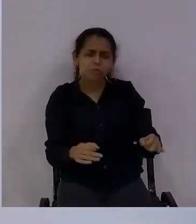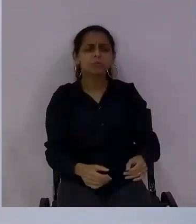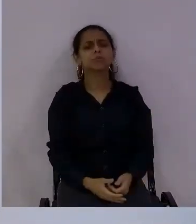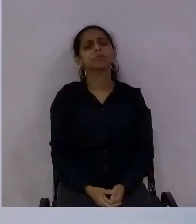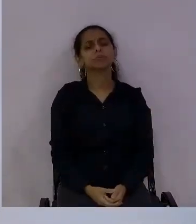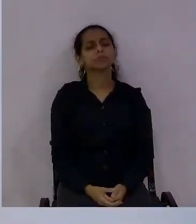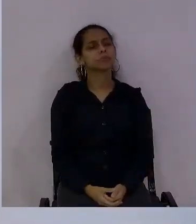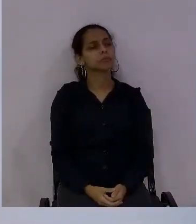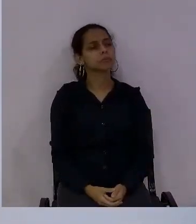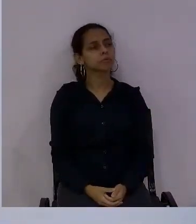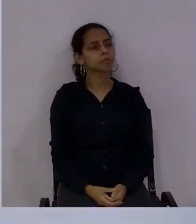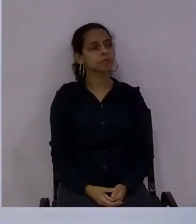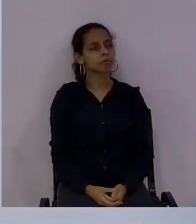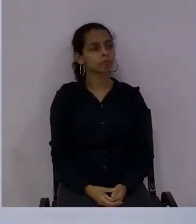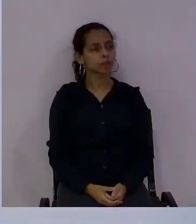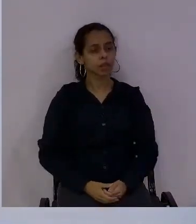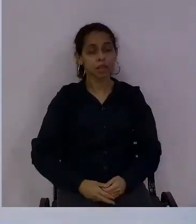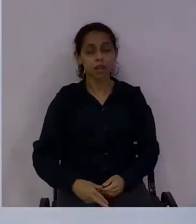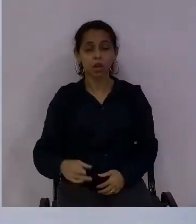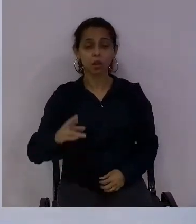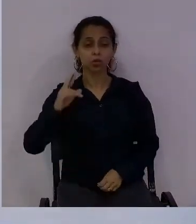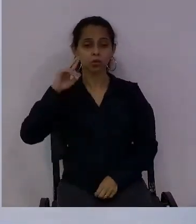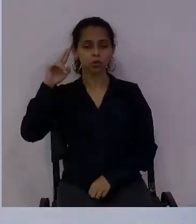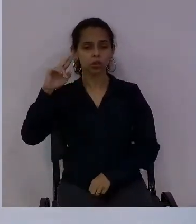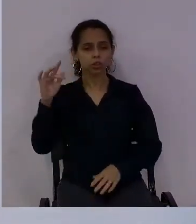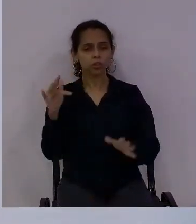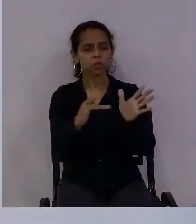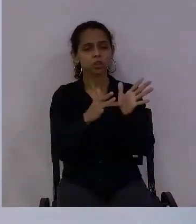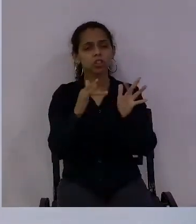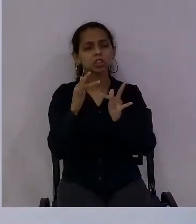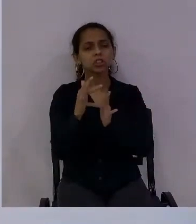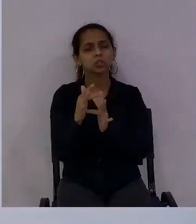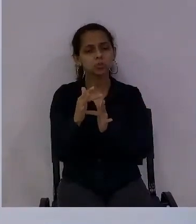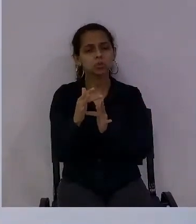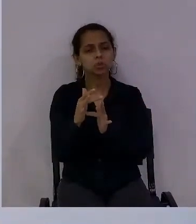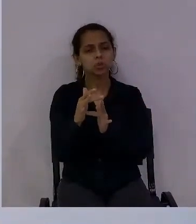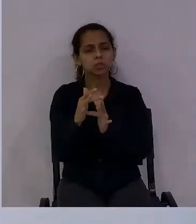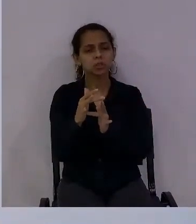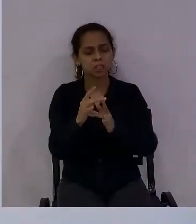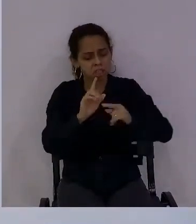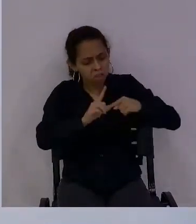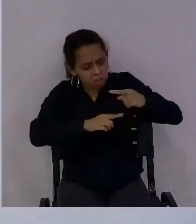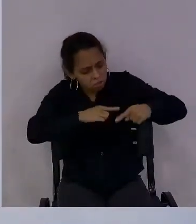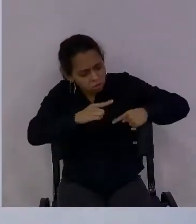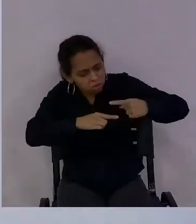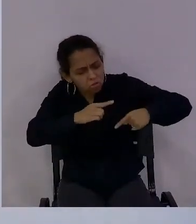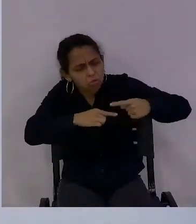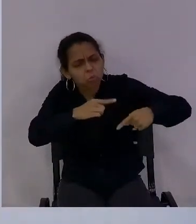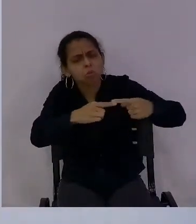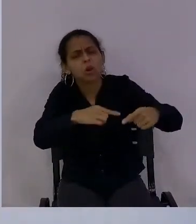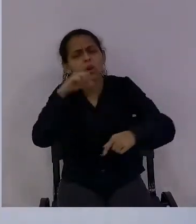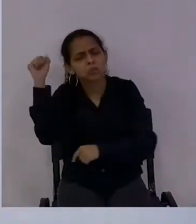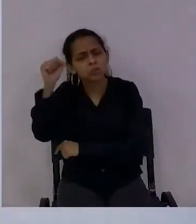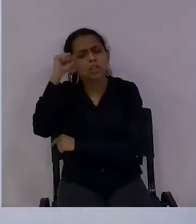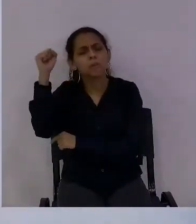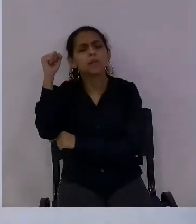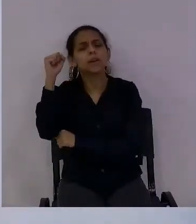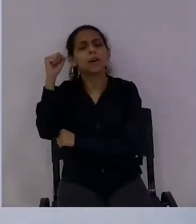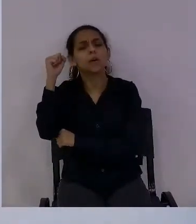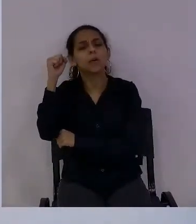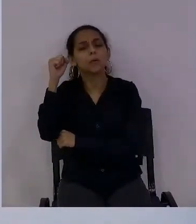Essa dignidade conferida ao Senhor Jesus, através do seu parentesco, da sua descendência de Abraão, está